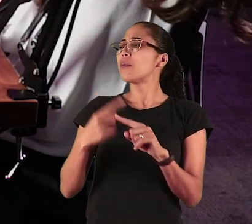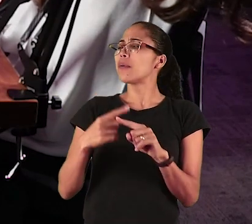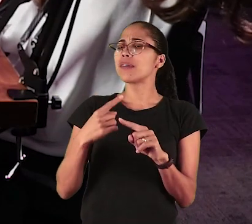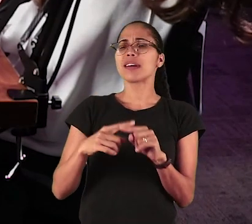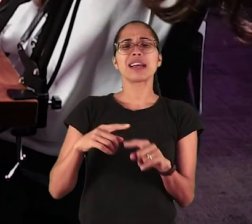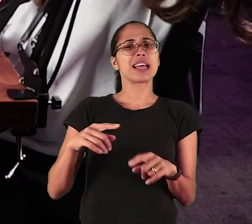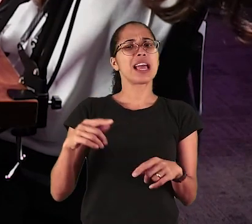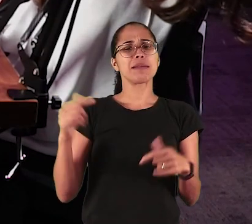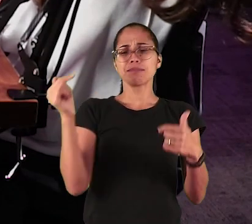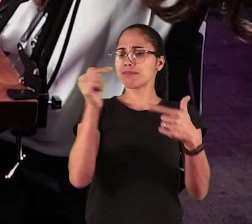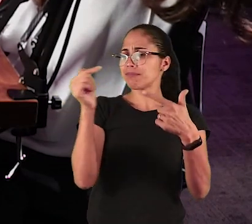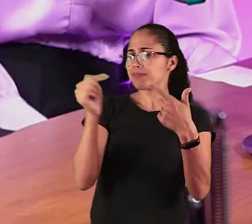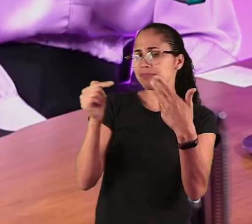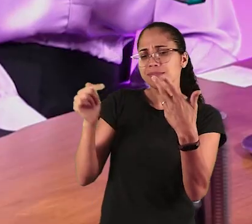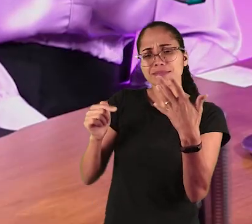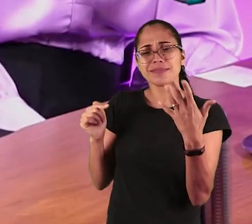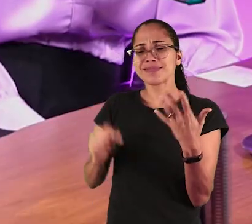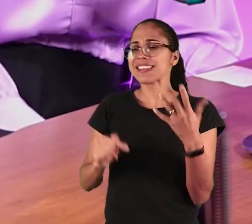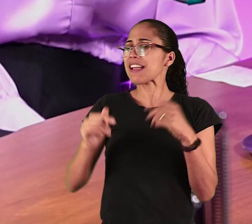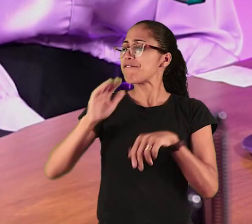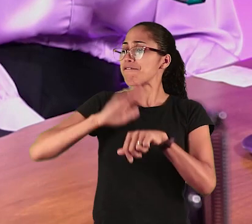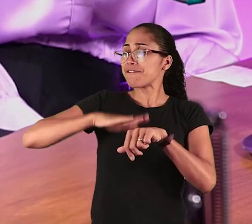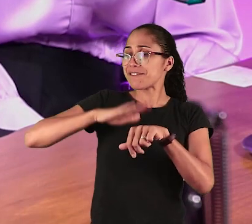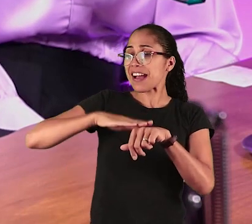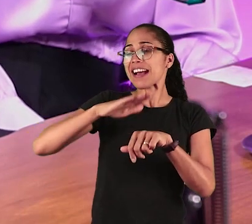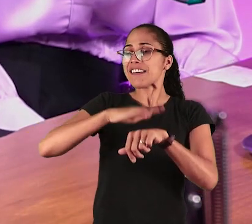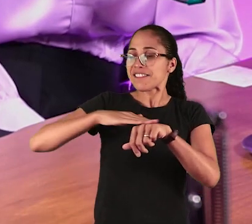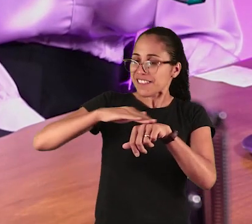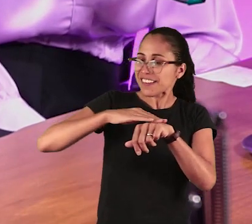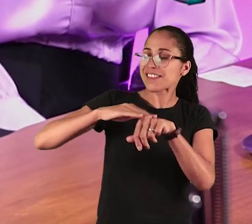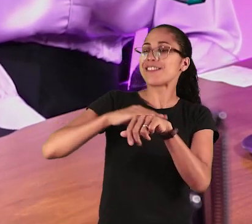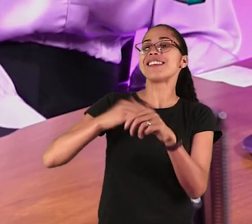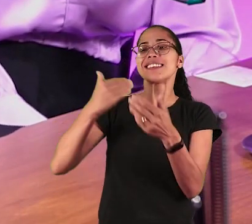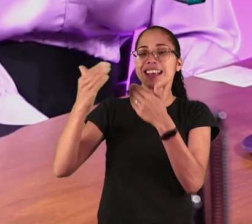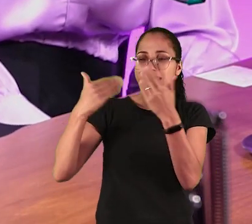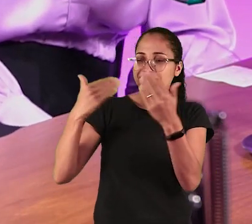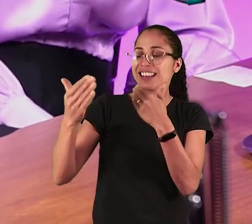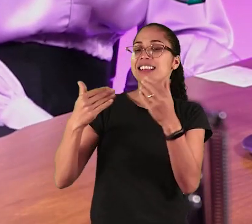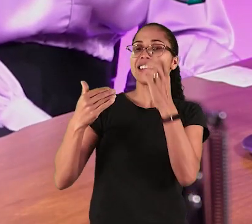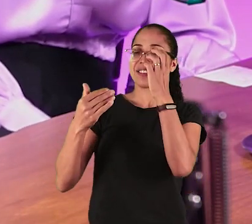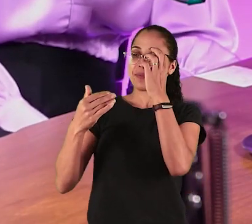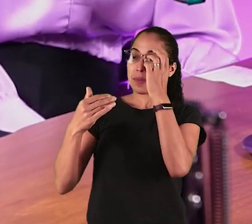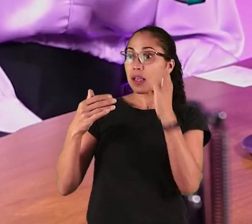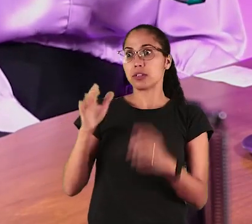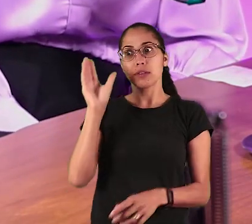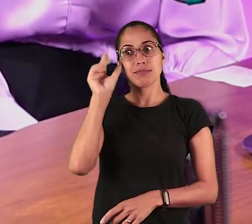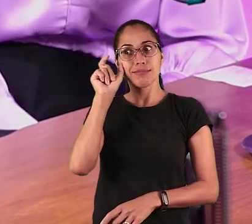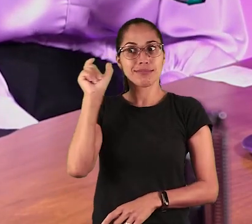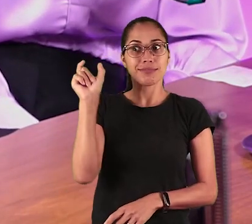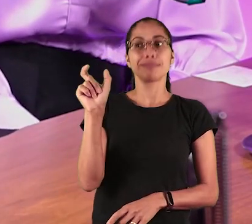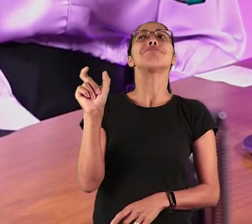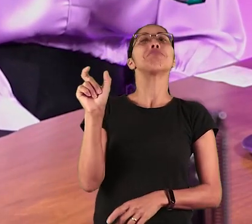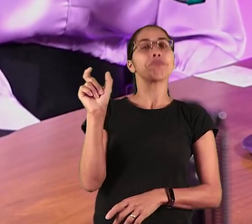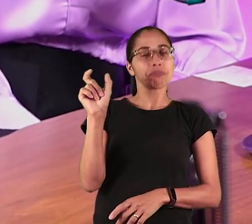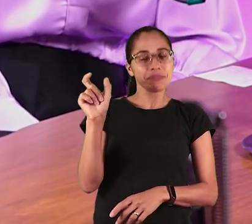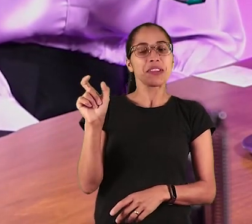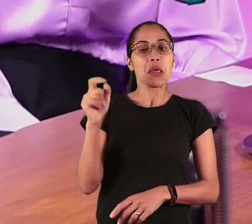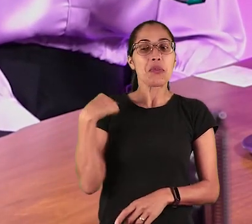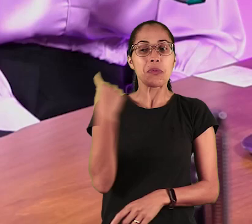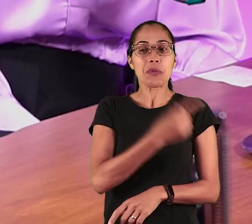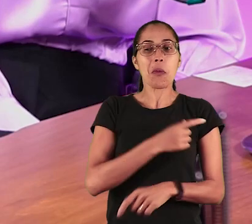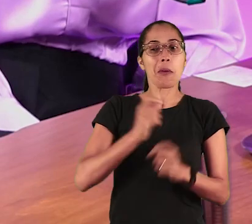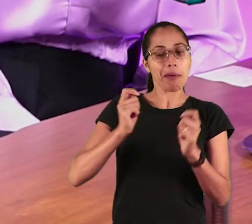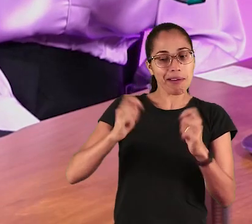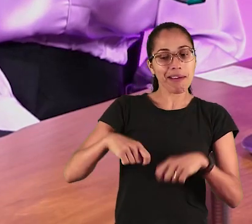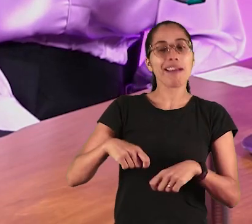ouvir a sua história e tem vários pontos que eu quero que a gente fale sobre ele ao longo da conversa assim alguns que já me chamaram atenção e eu acho que